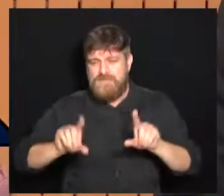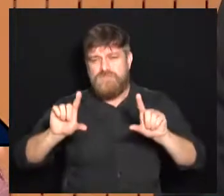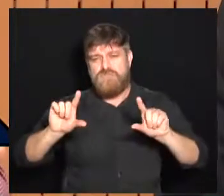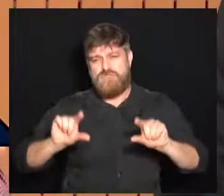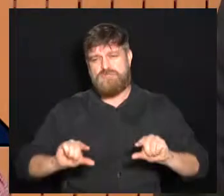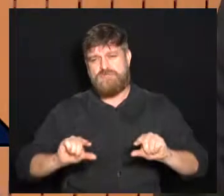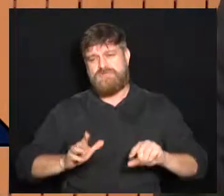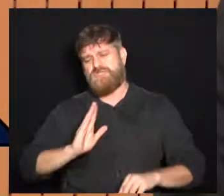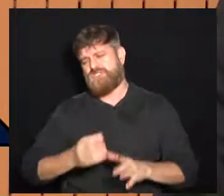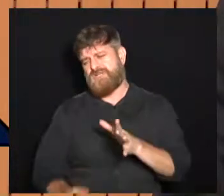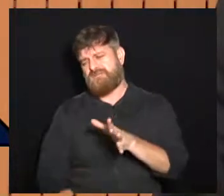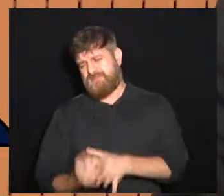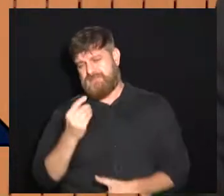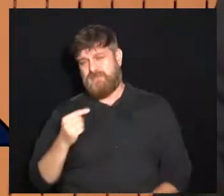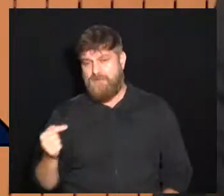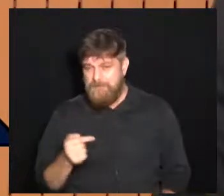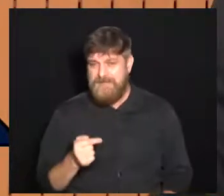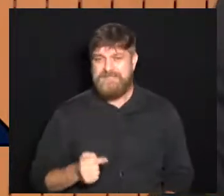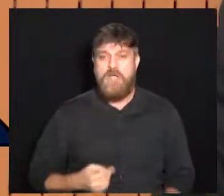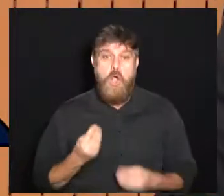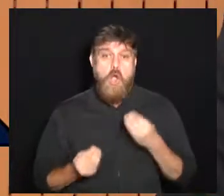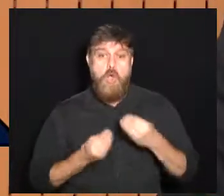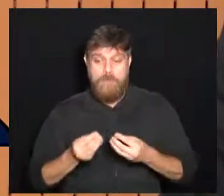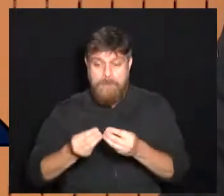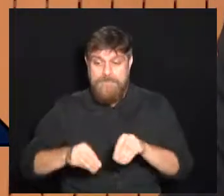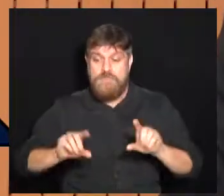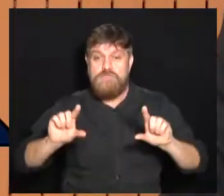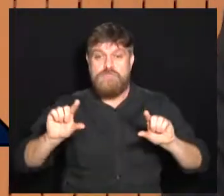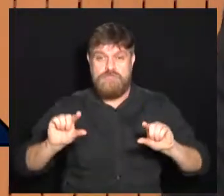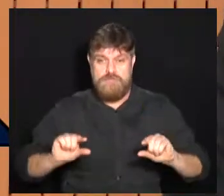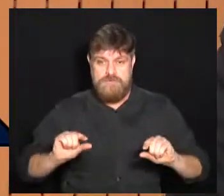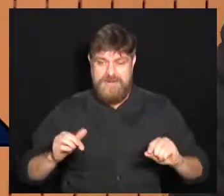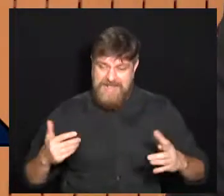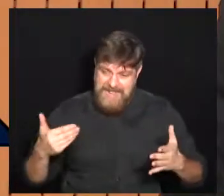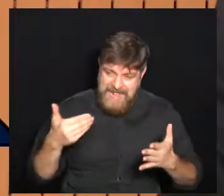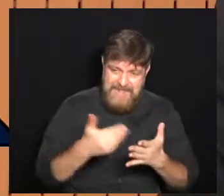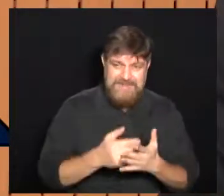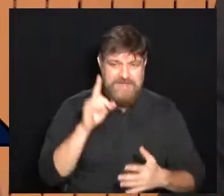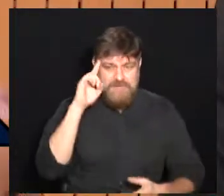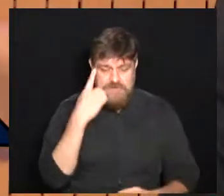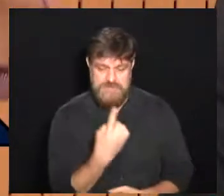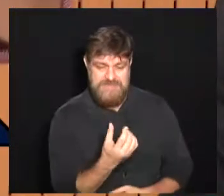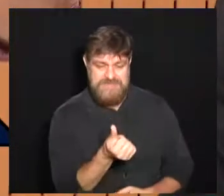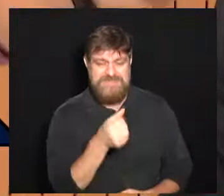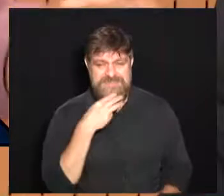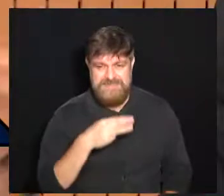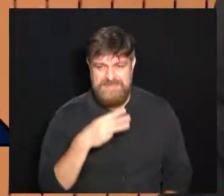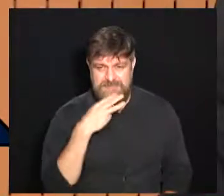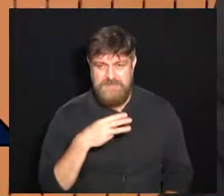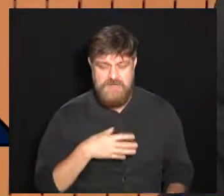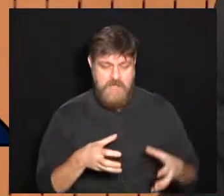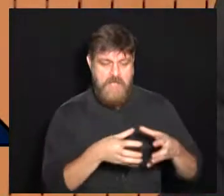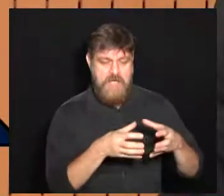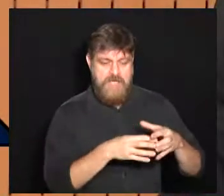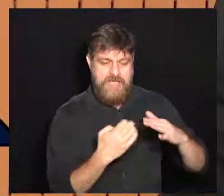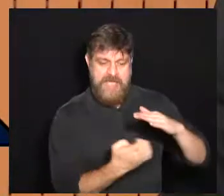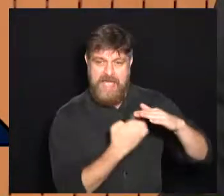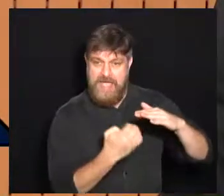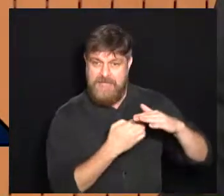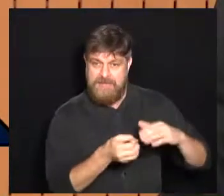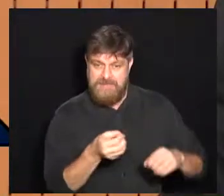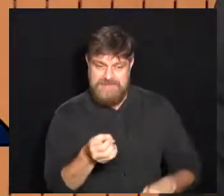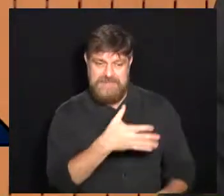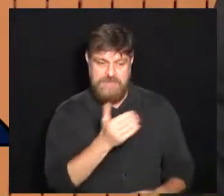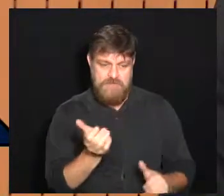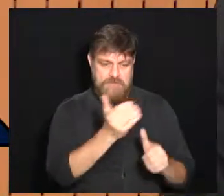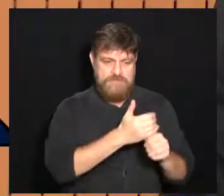já está colocado, mas para que diminua o prejuízo até o dia 16 de março, em que a nova entidade passa a oferecer